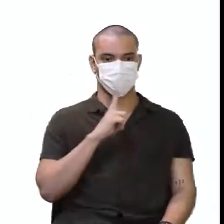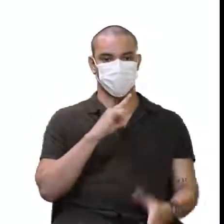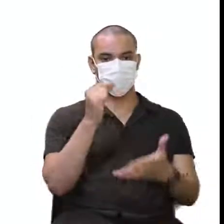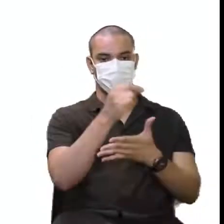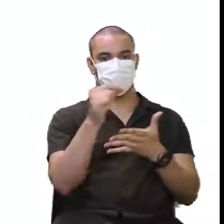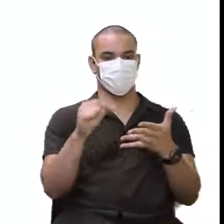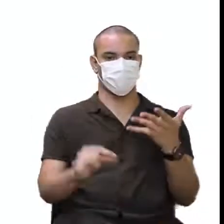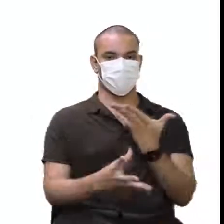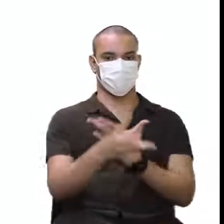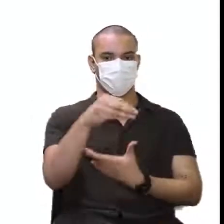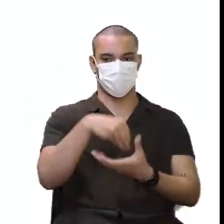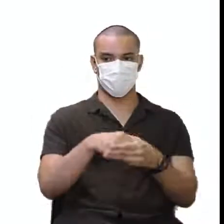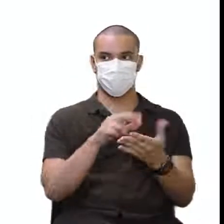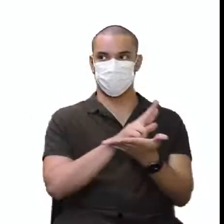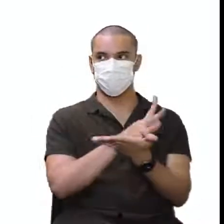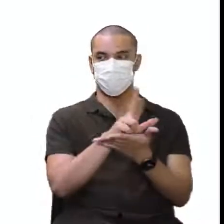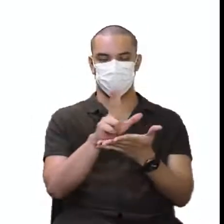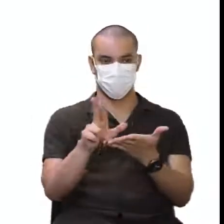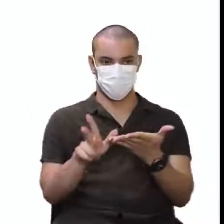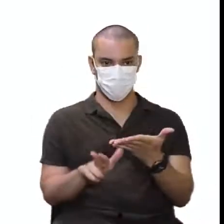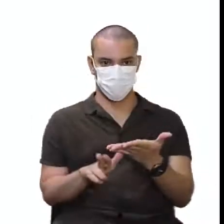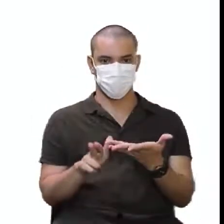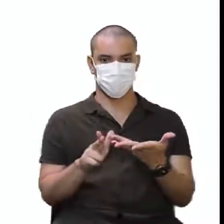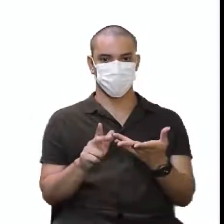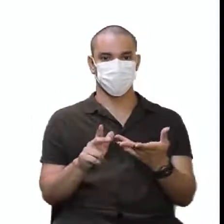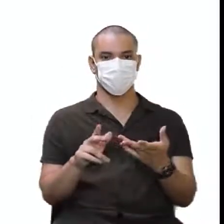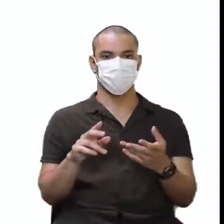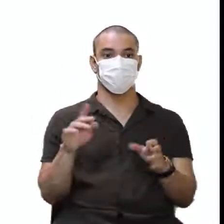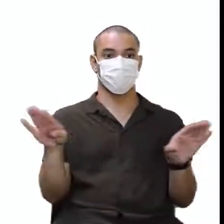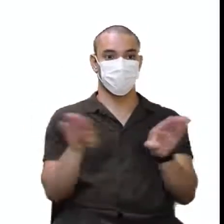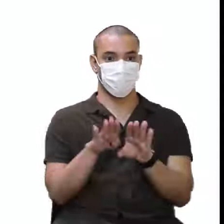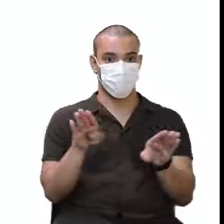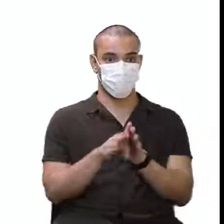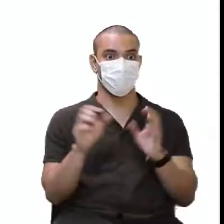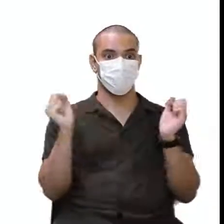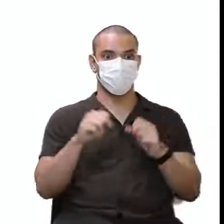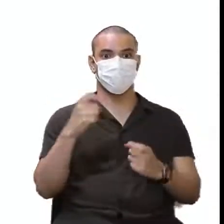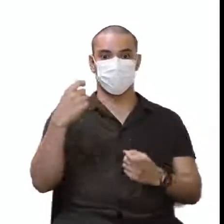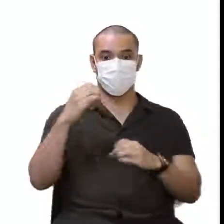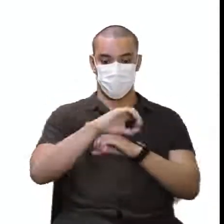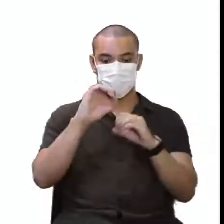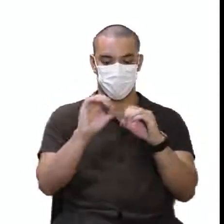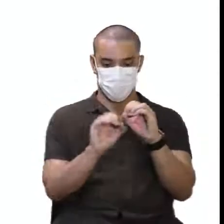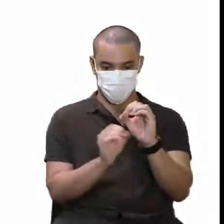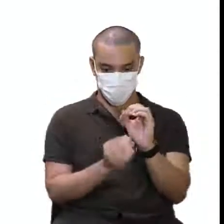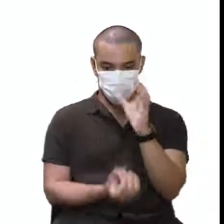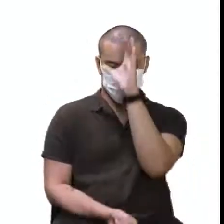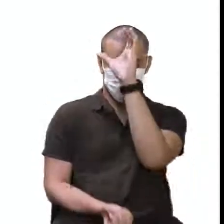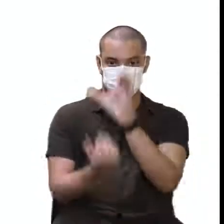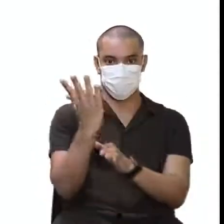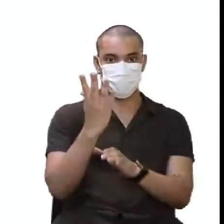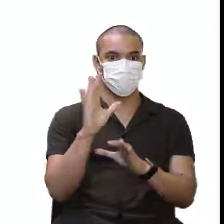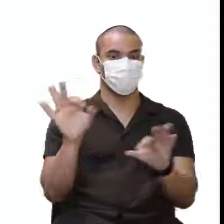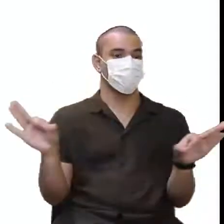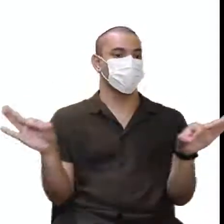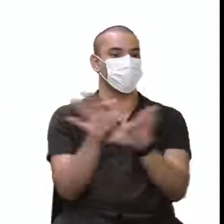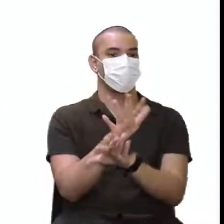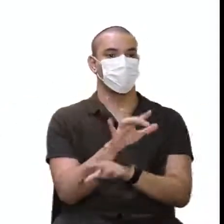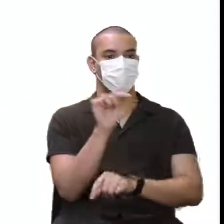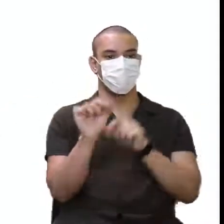componentes envolvidos para a reprodução, na reprodução vegetal, sexuada vegetal, ficam